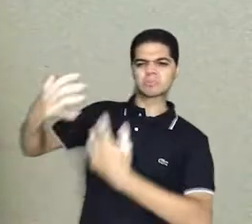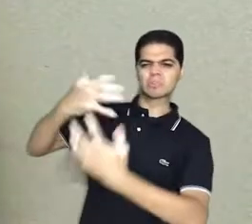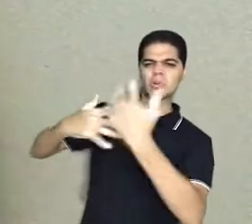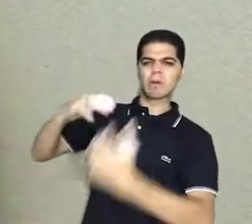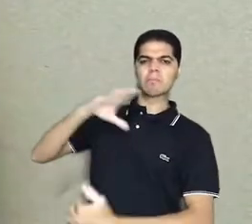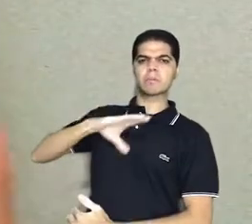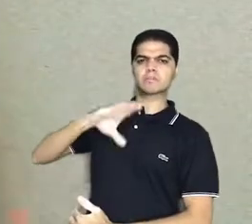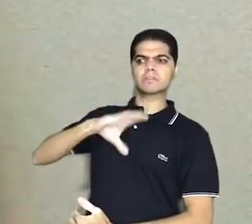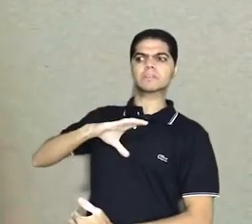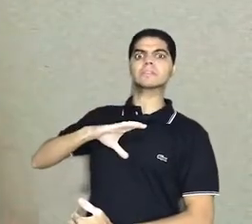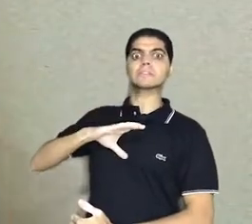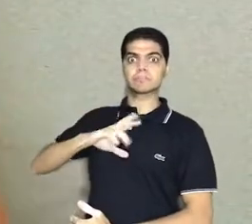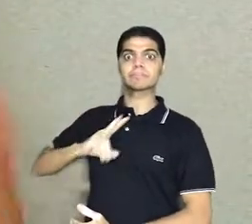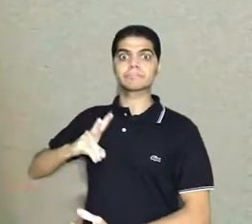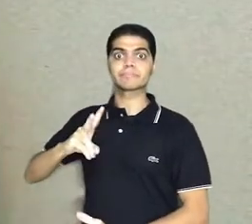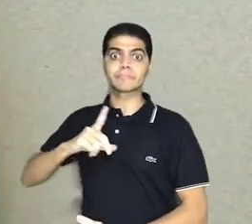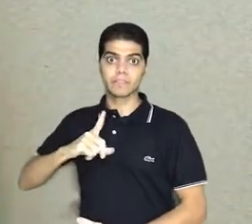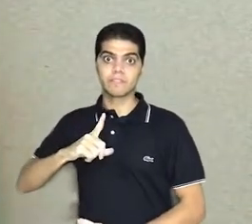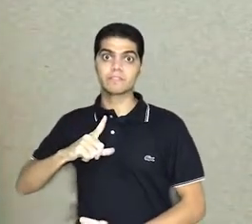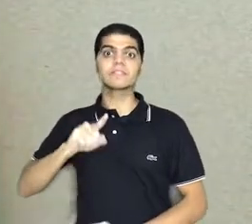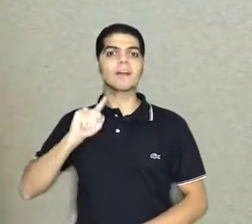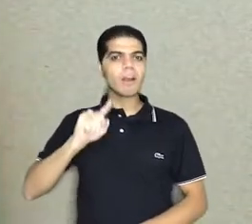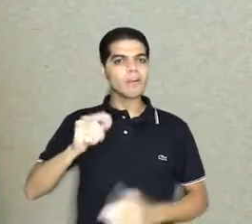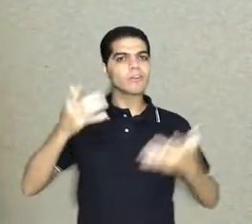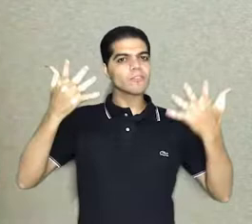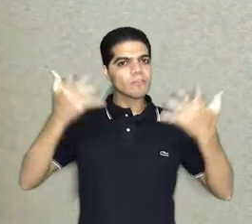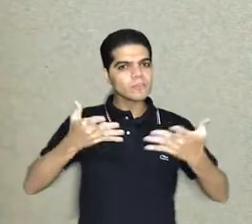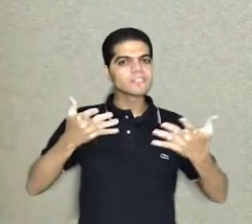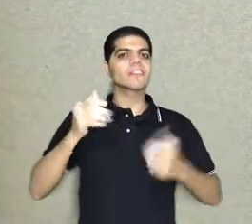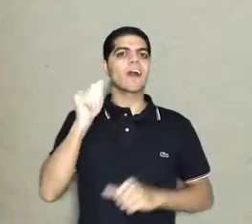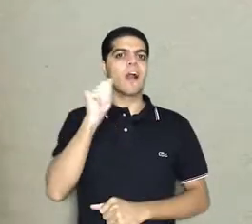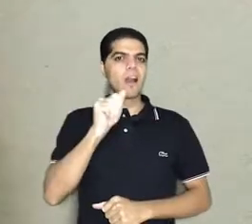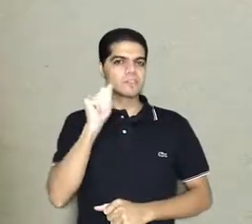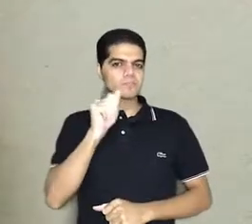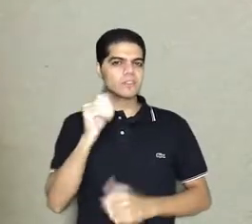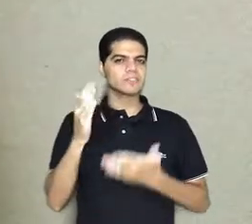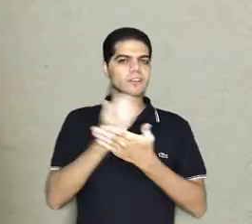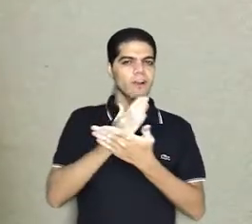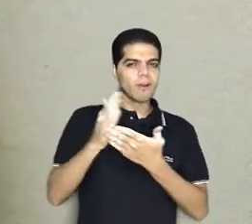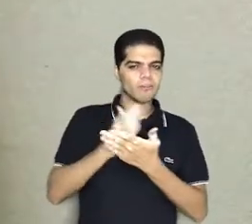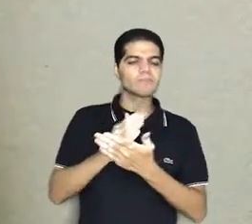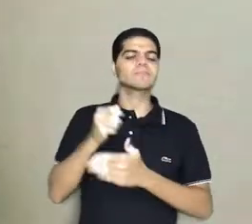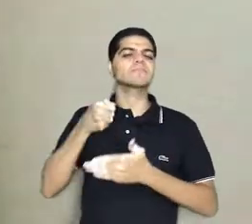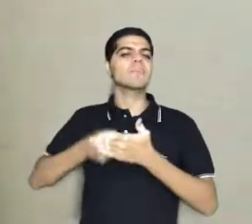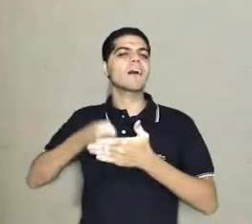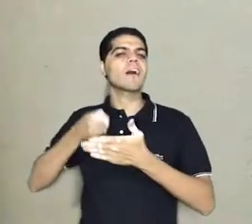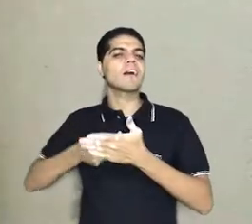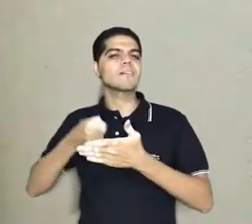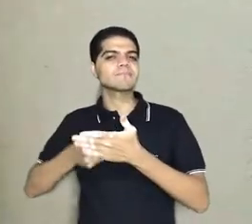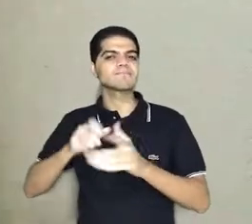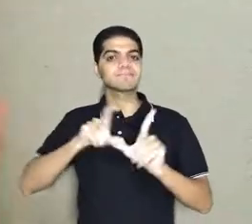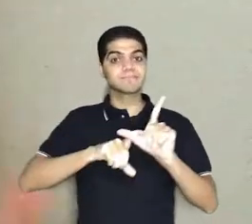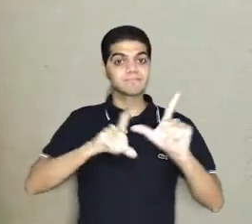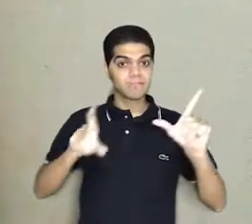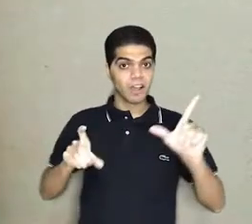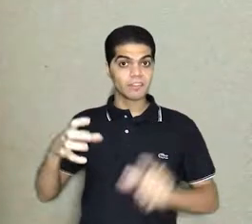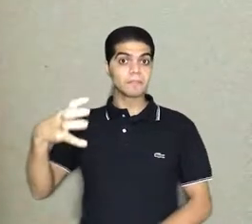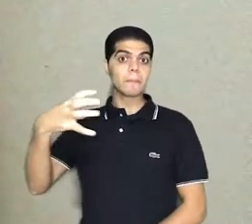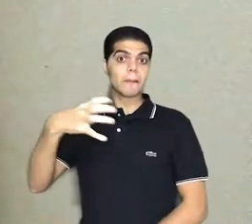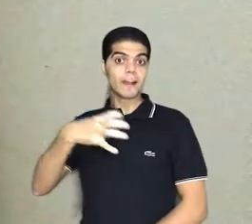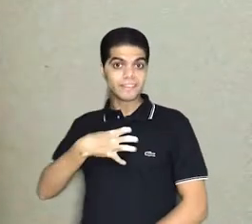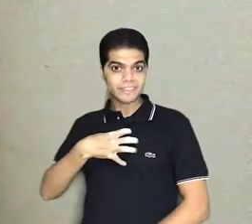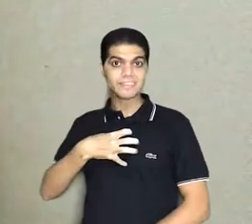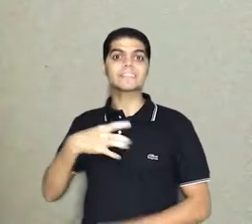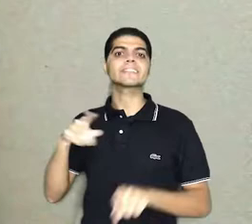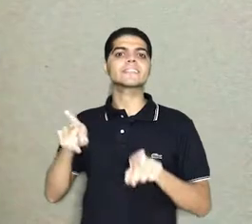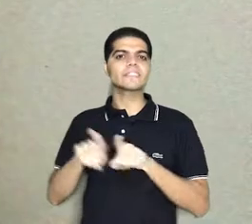trazer para vocês a história de algumas dessas mulheres populares que lutaram pela independência do Brasil na Bahia, as mulheres de